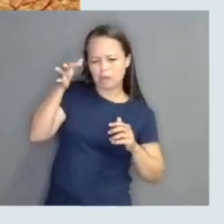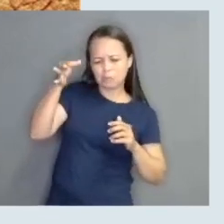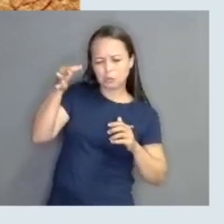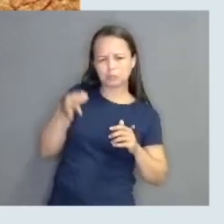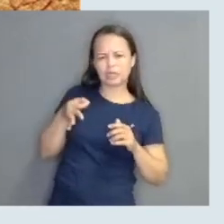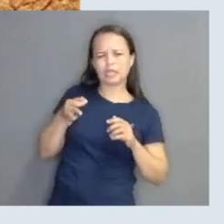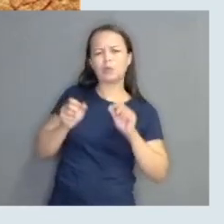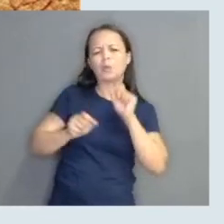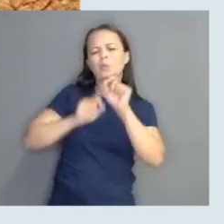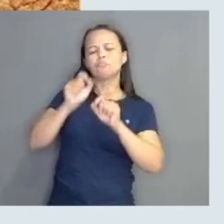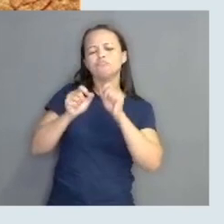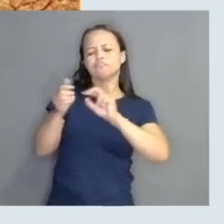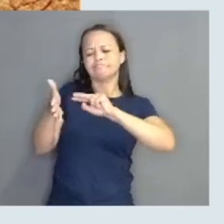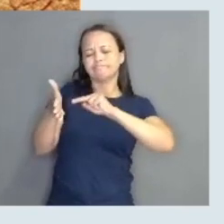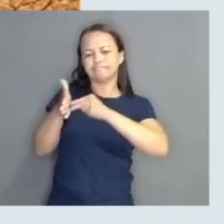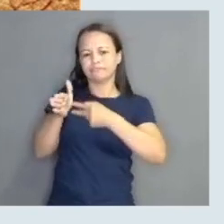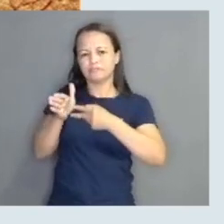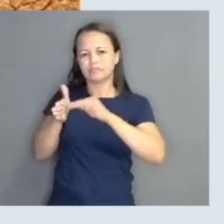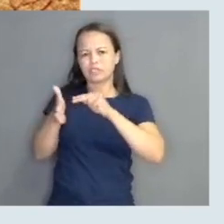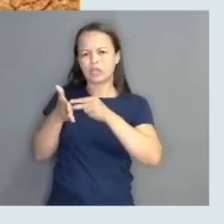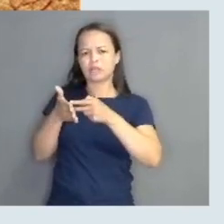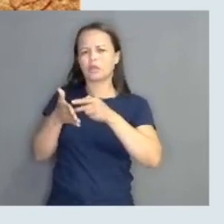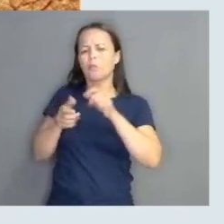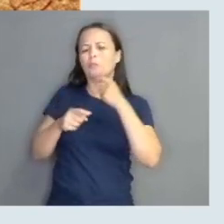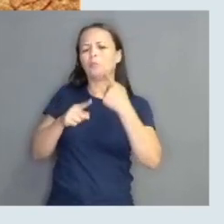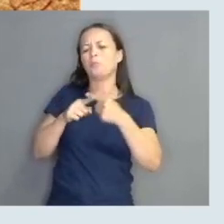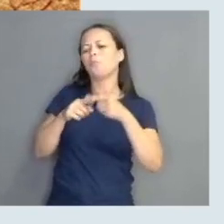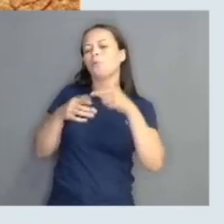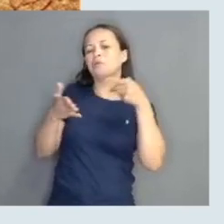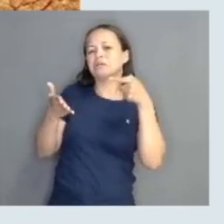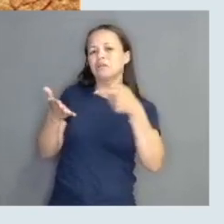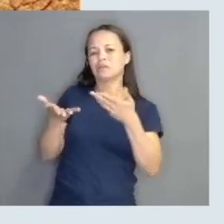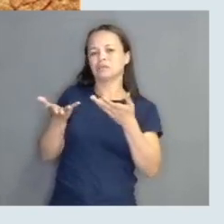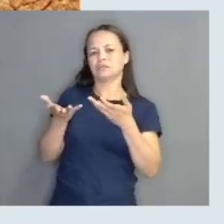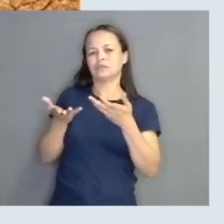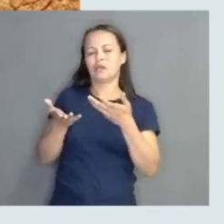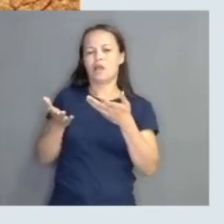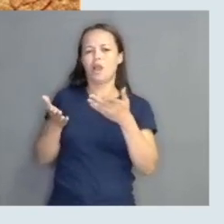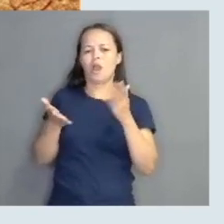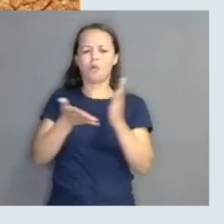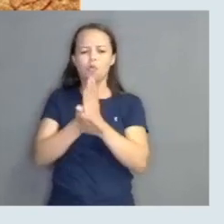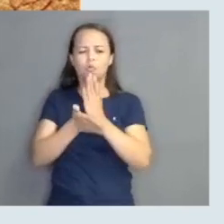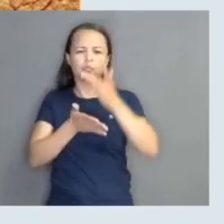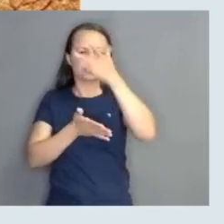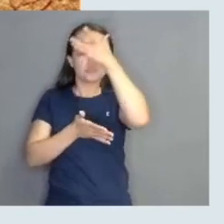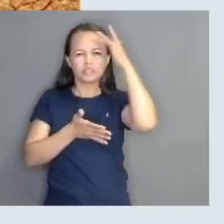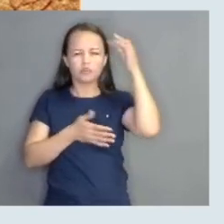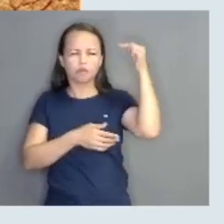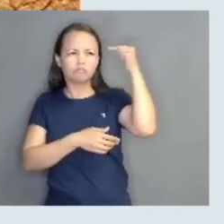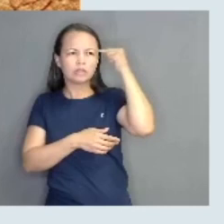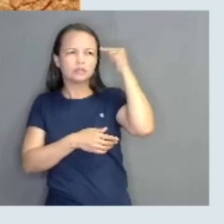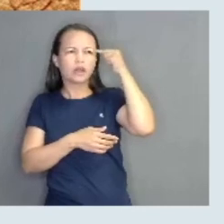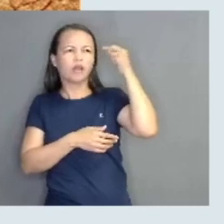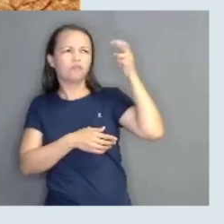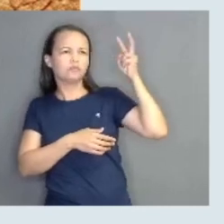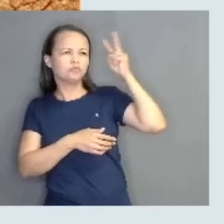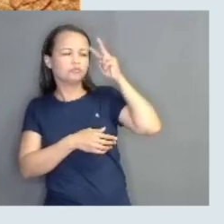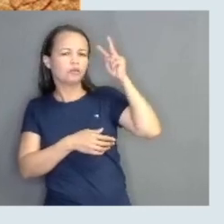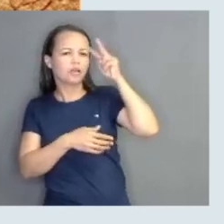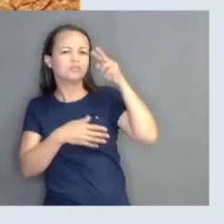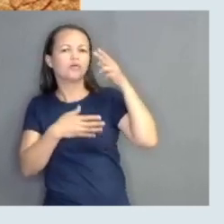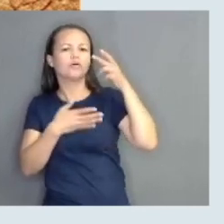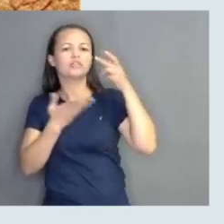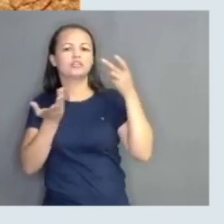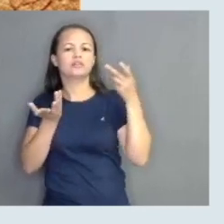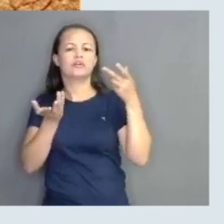o que significava, qual o motivo ali. Alguns pensadores, alguns historiadores dizem que seria